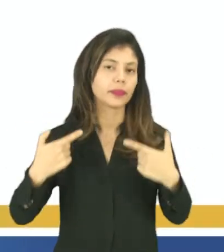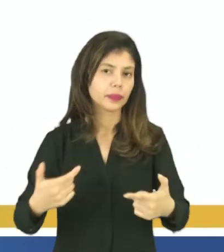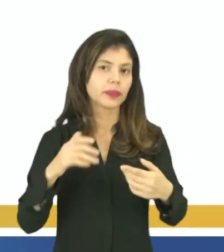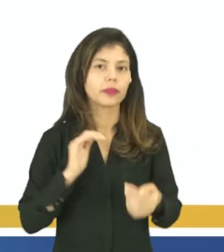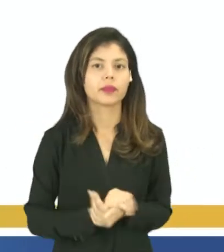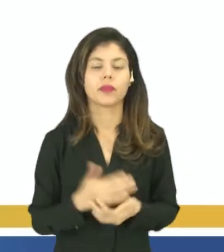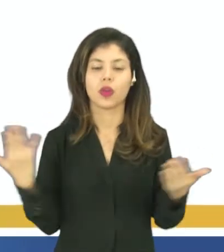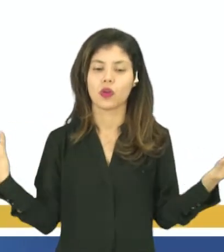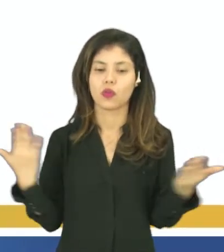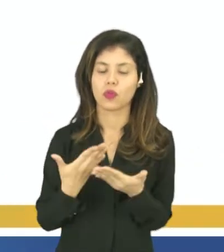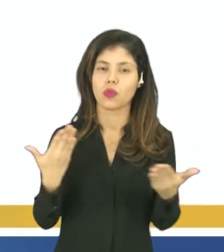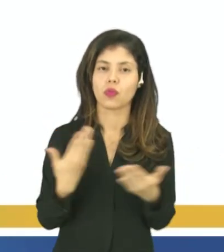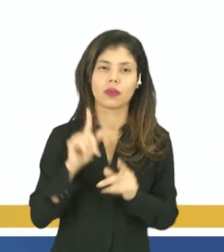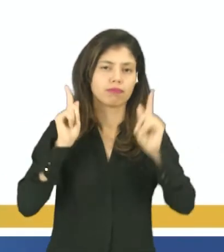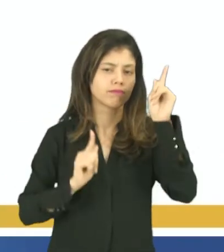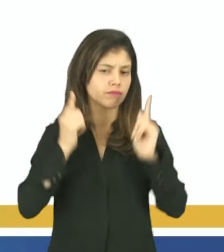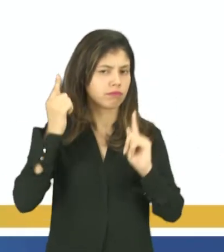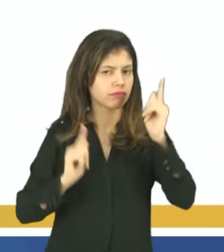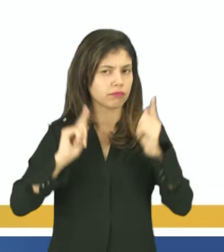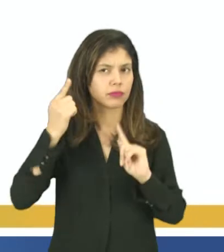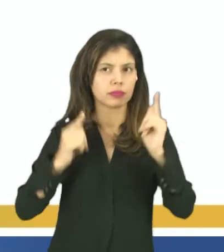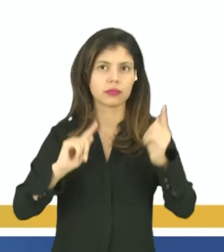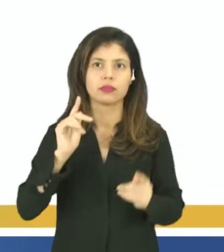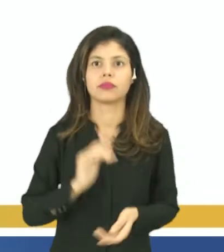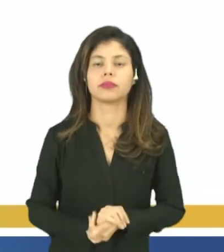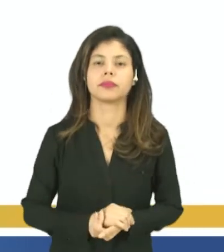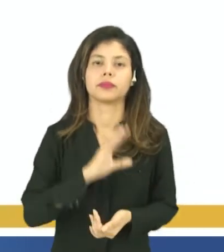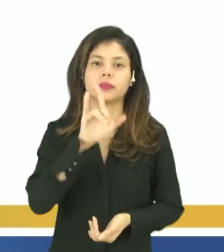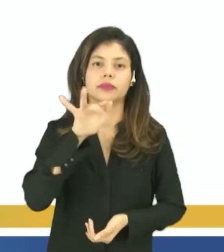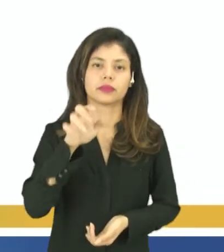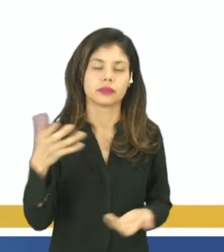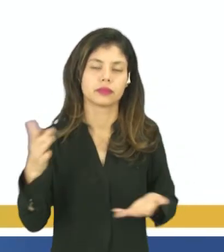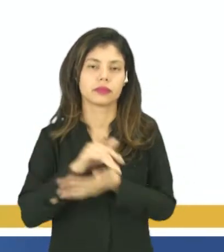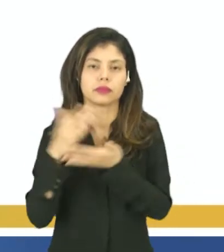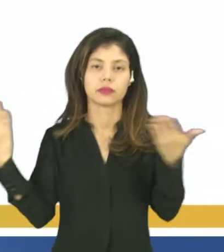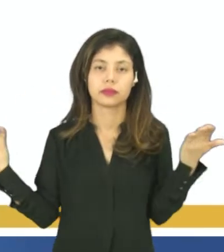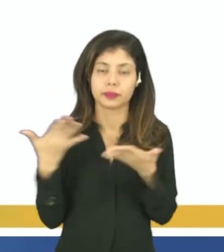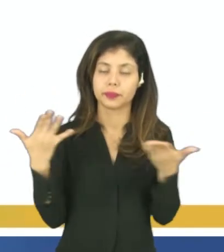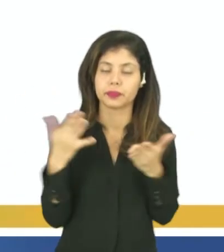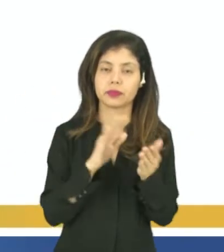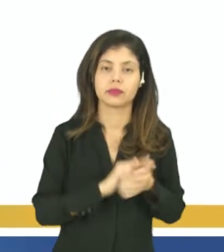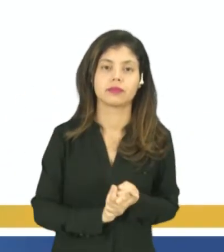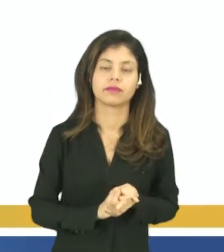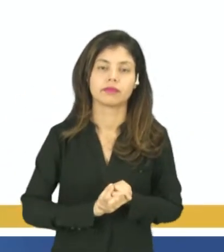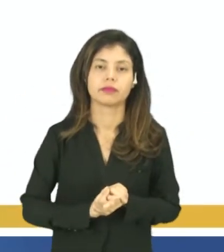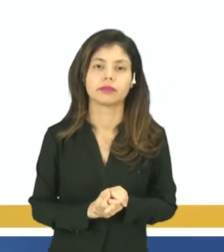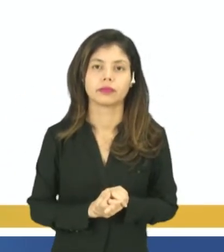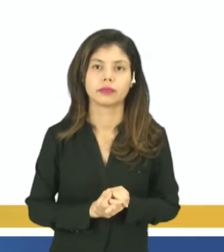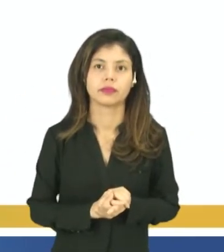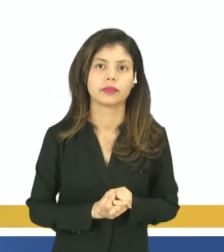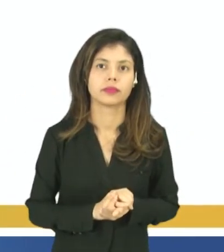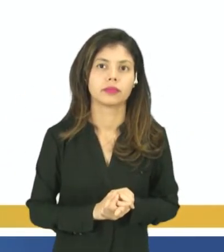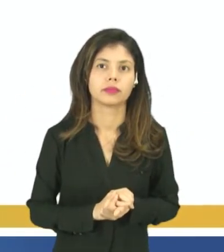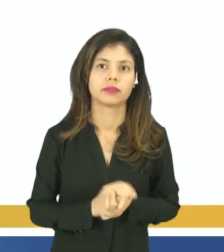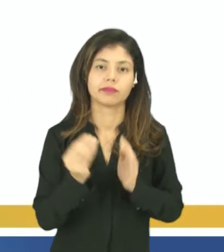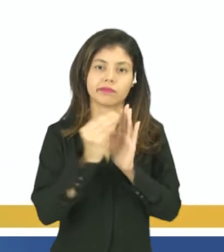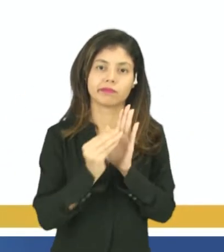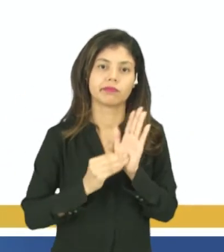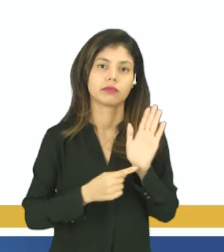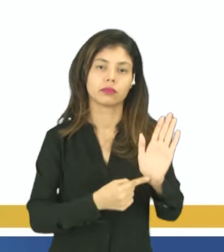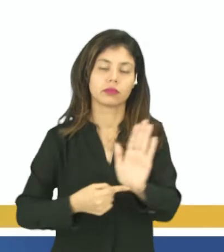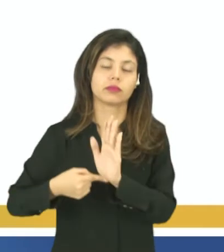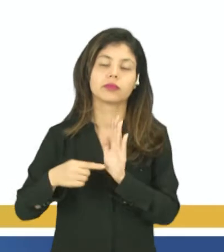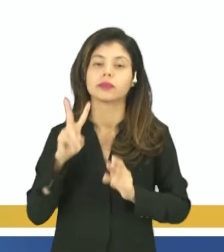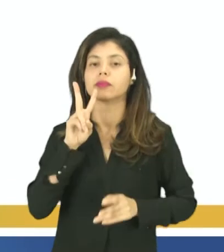ao Chile. Então, o Chile até então, até os dias atuais, não tem dado sinais nenhum